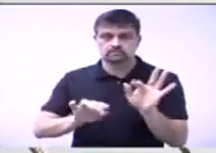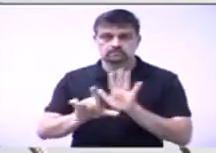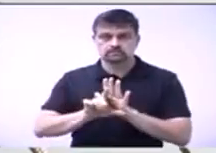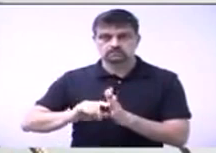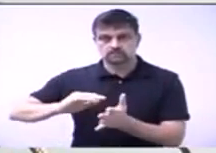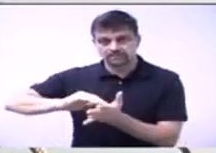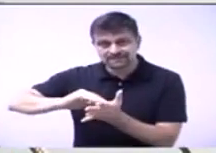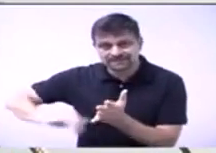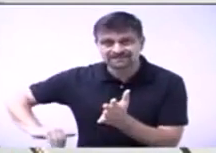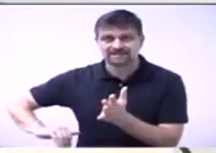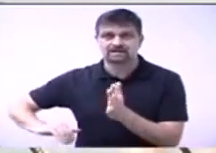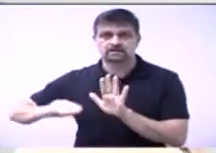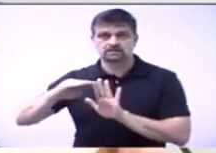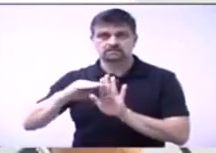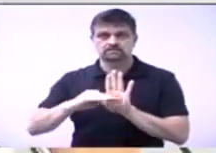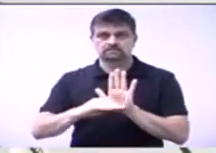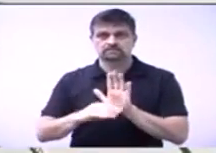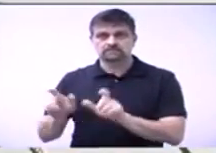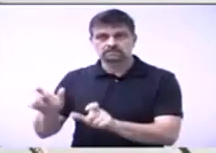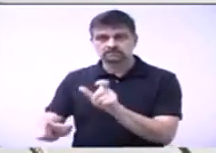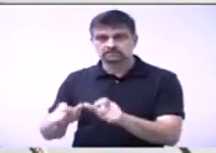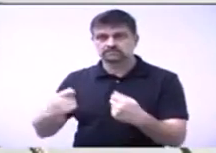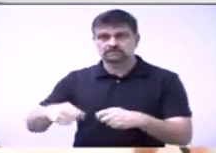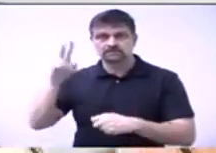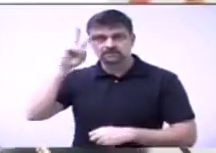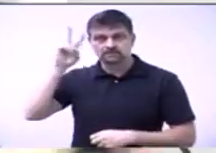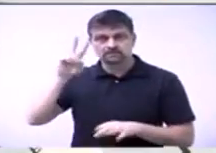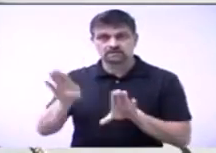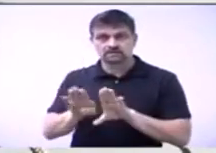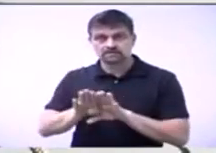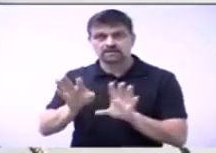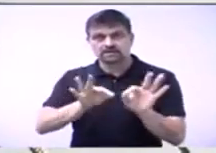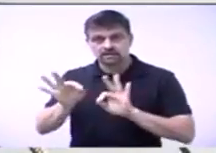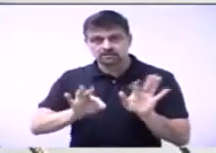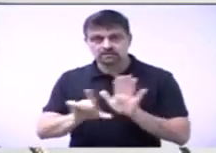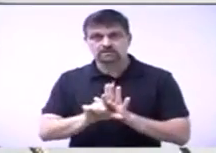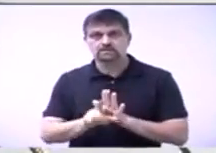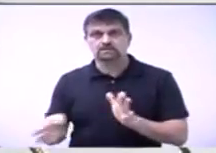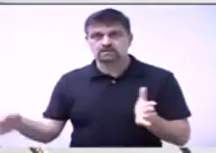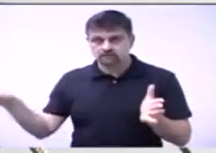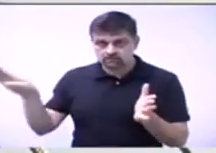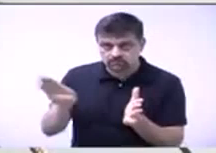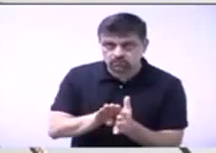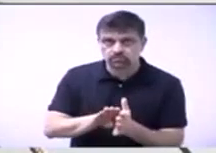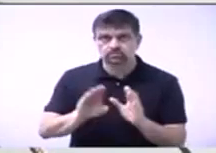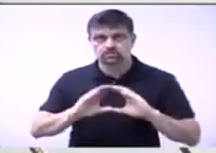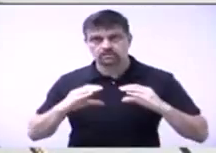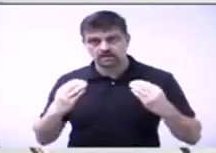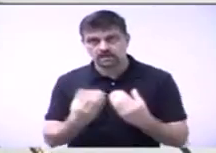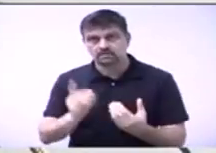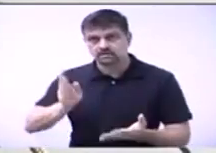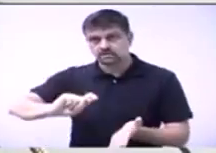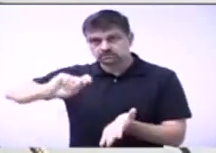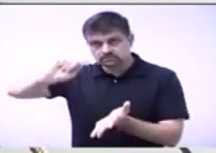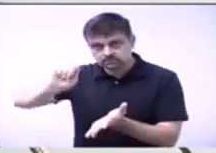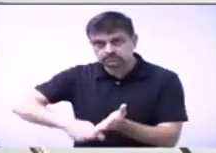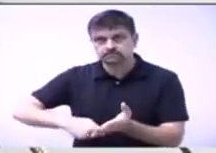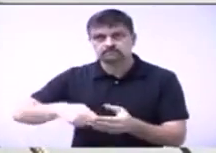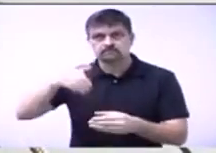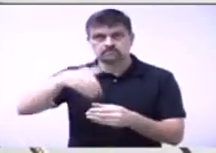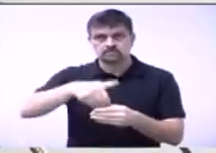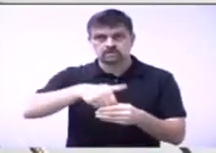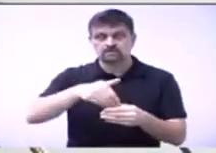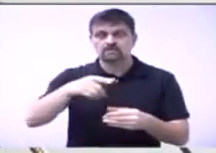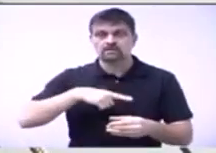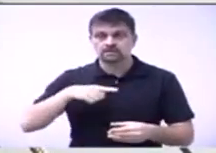aqui de pauta um dia, as pessoas tinham que tentar lembrar também que esse projeto já voltou para casa, já foi assinado, já foi votado e teve o